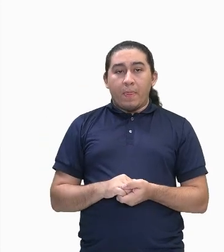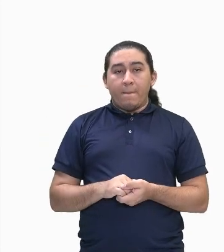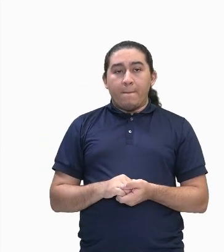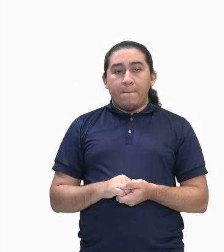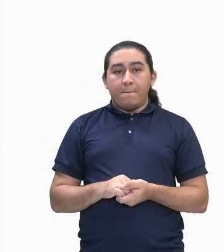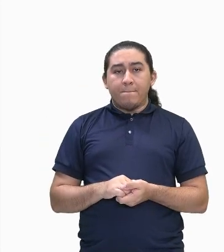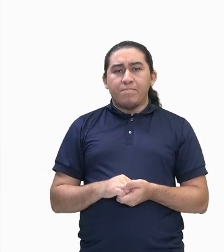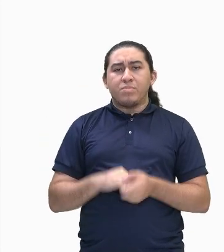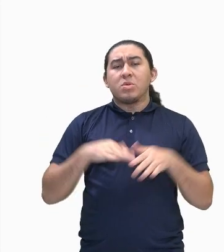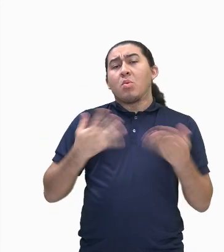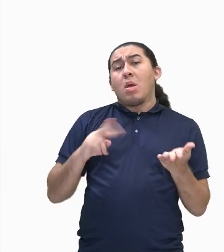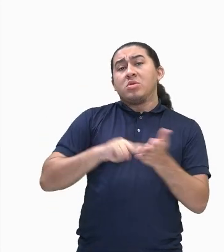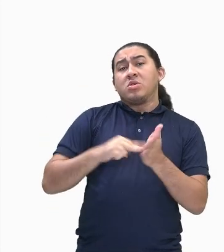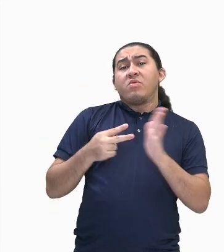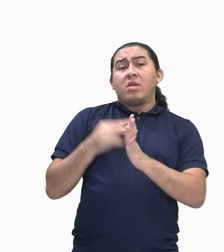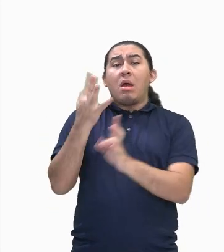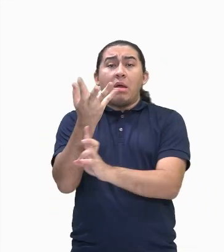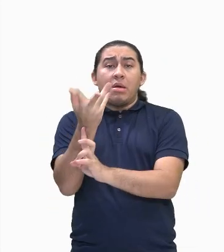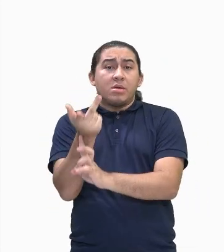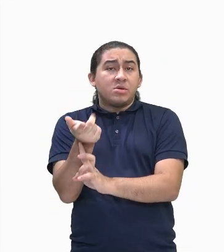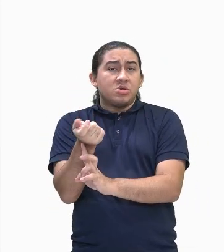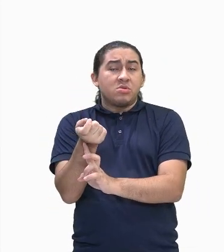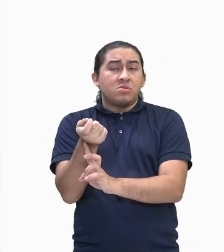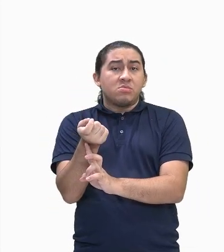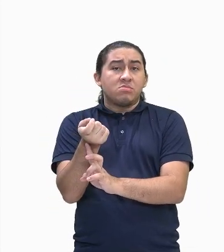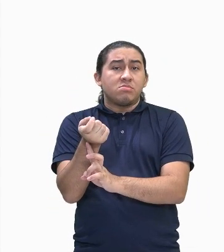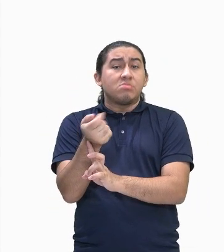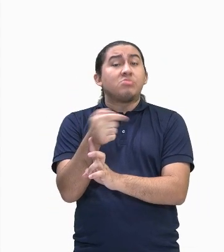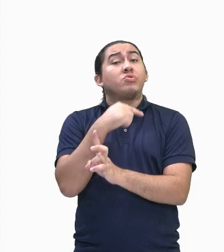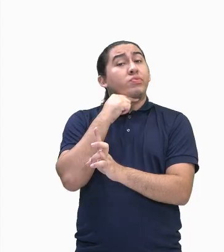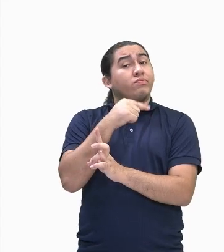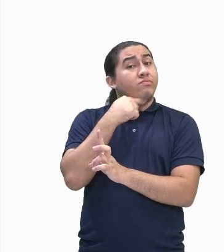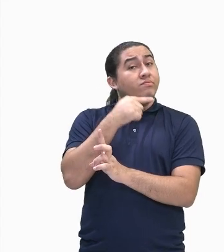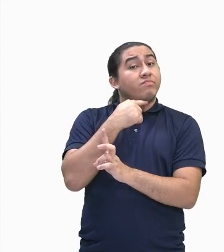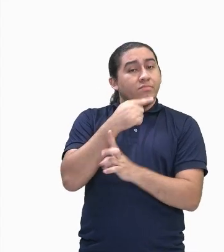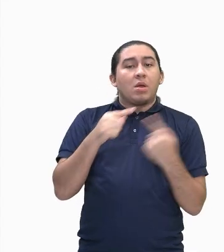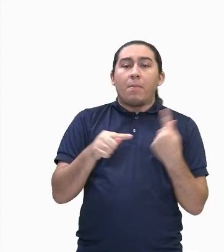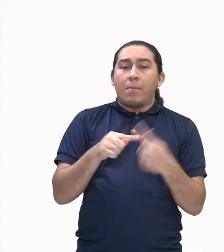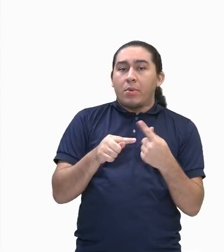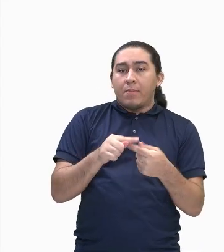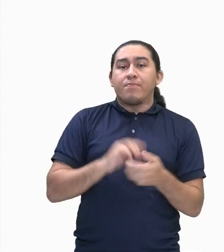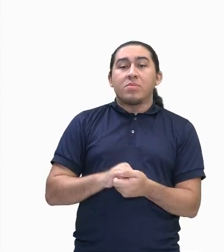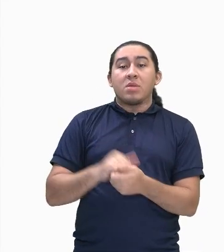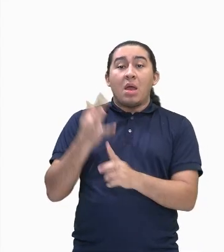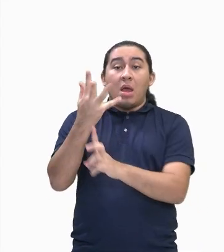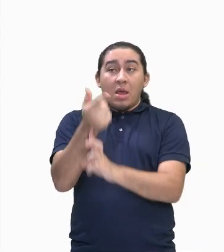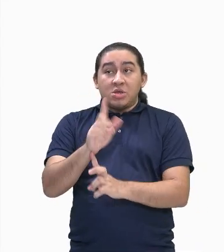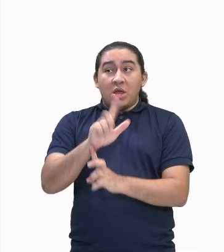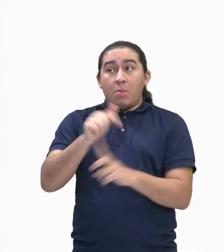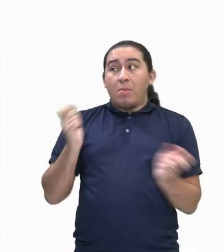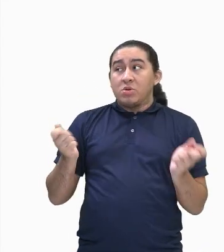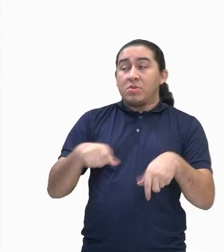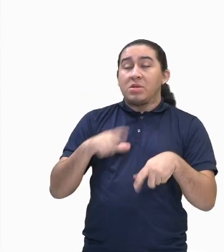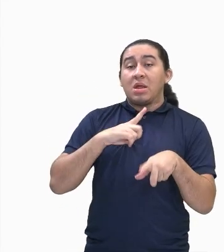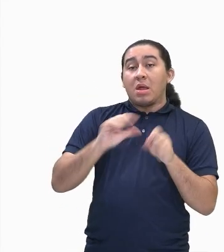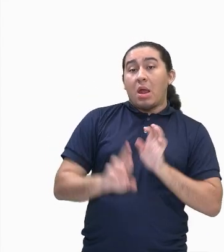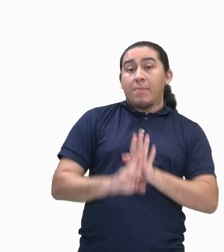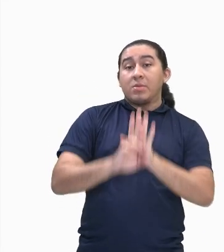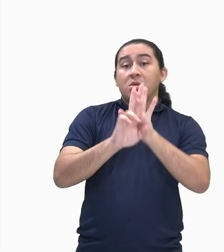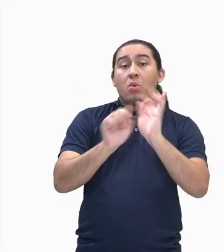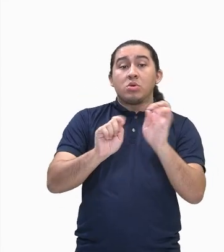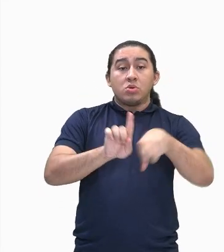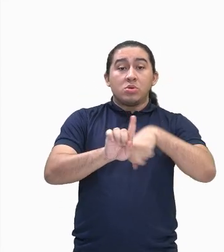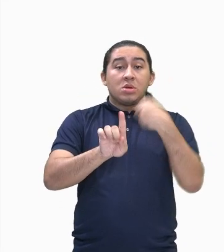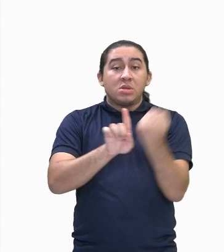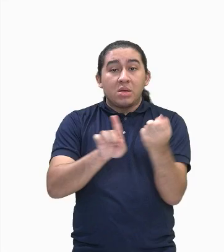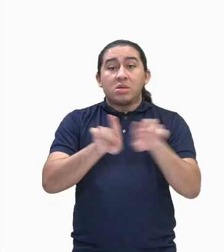qual é o significado da arte? Nenhum e todos. Isso porque a arte é uma forma de representação social